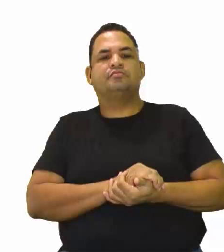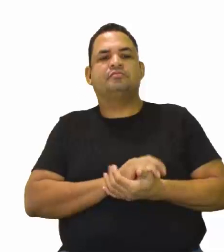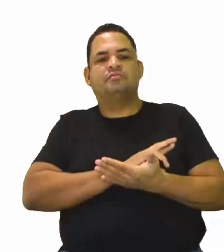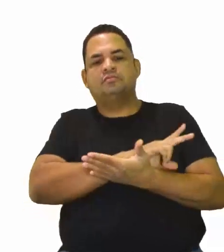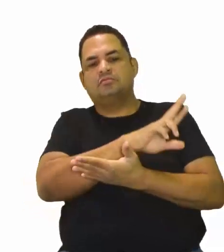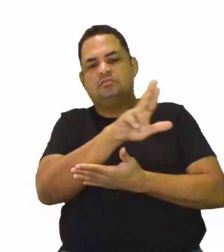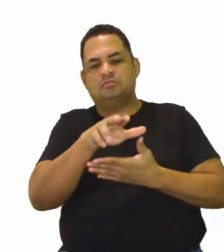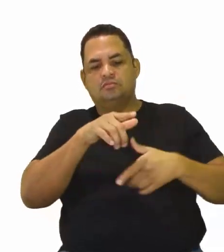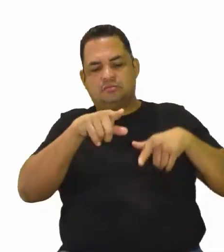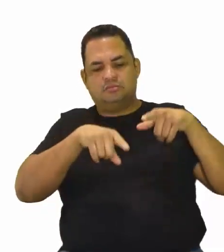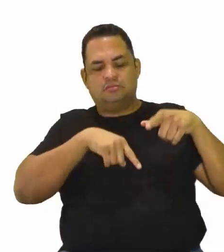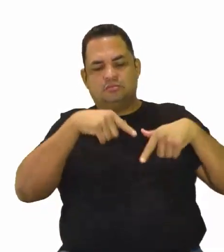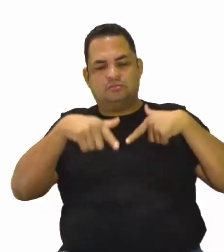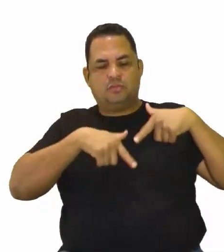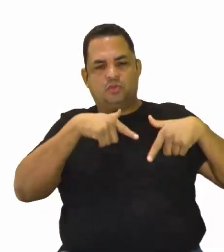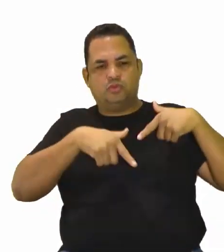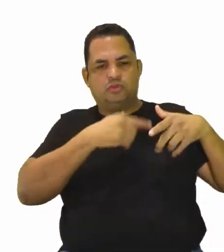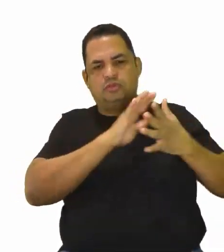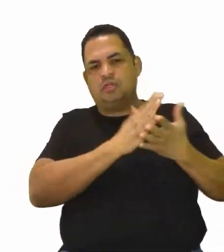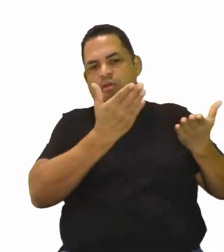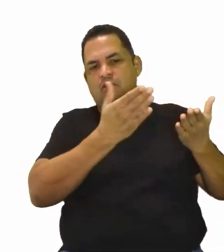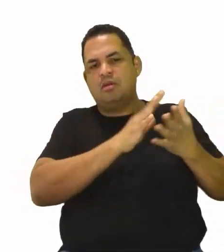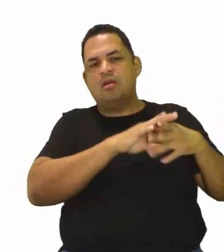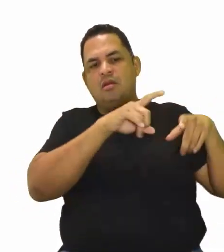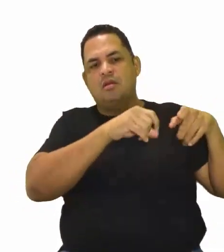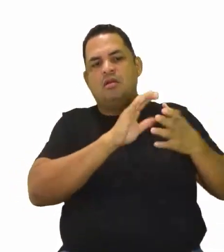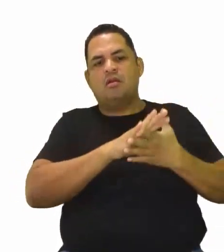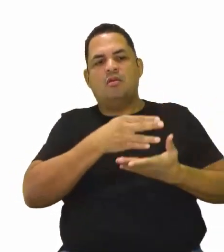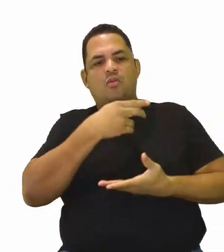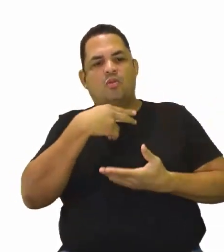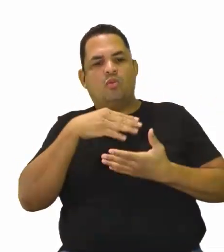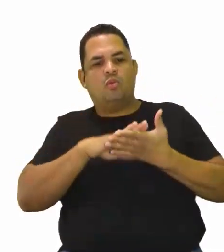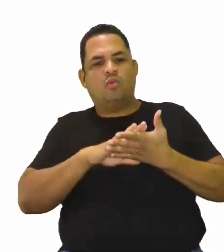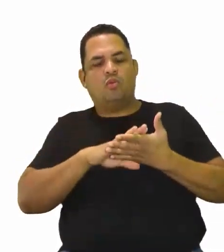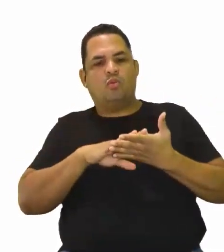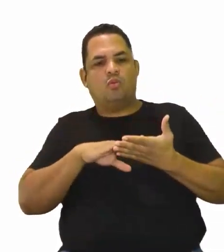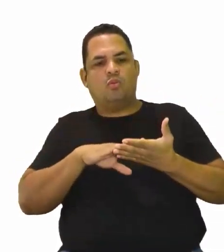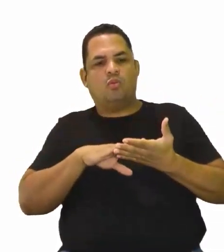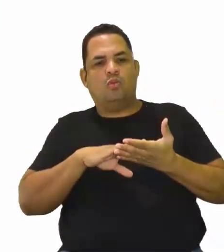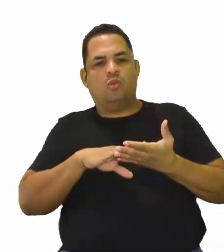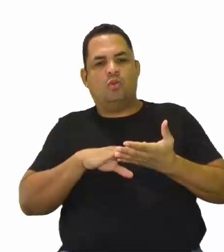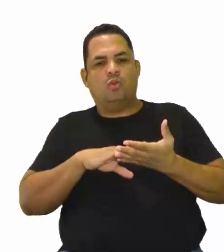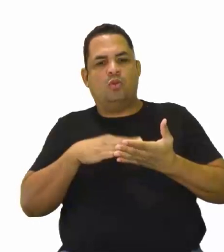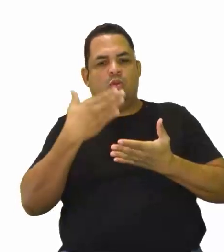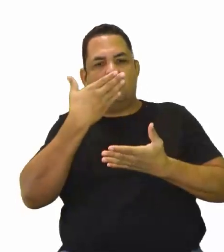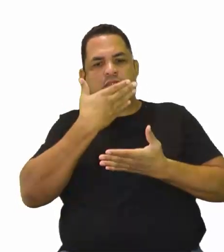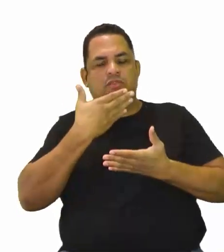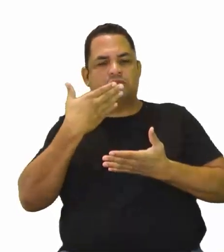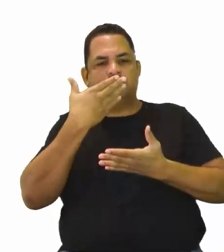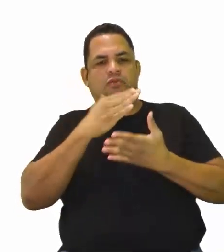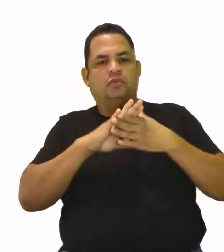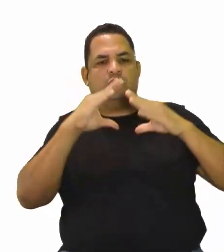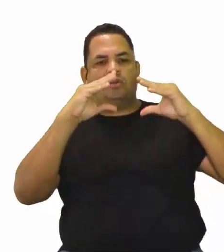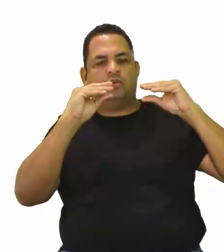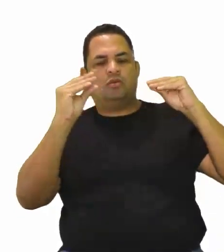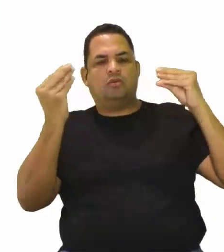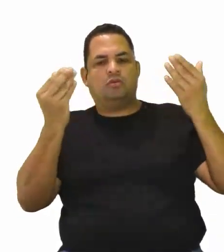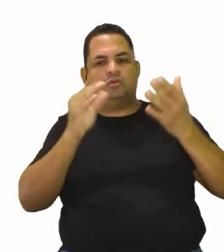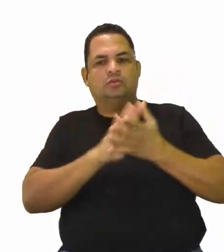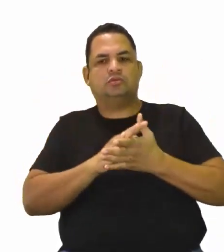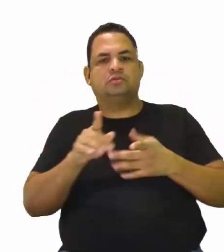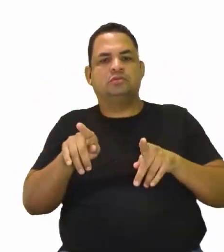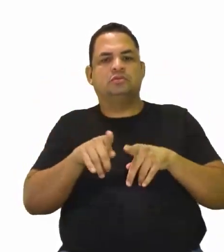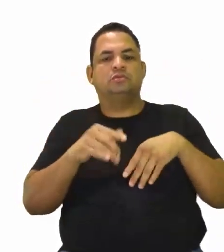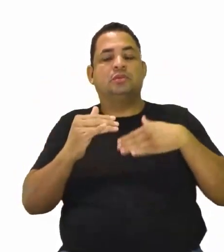diversifica a produção agrícola, o açúcar, o algodão. Vários produtos, além